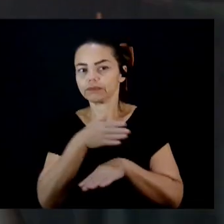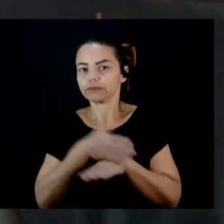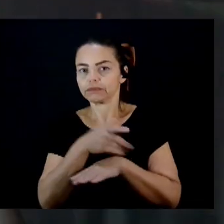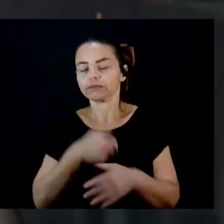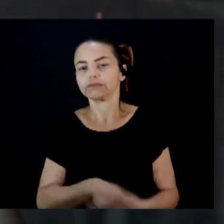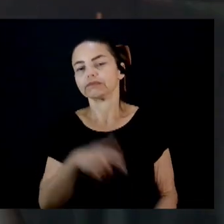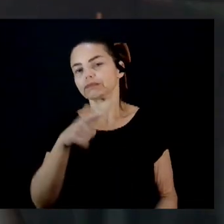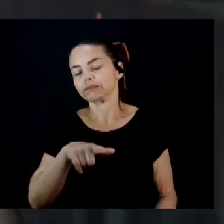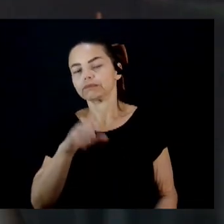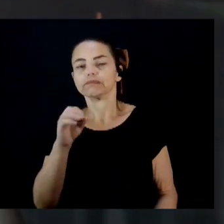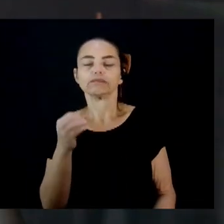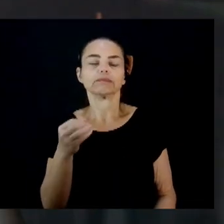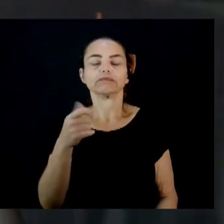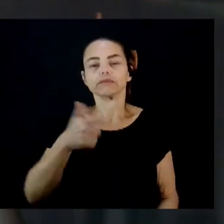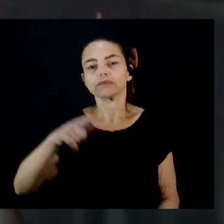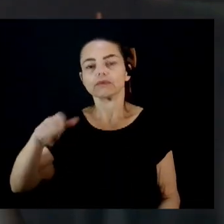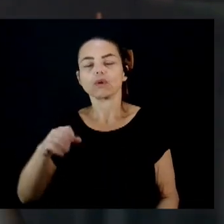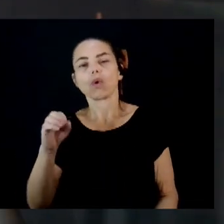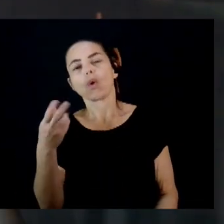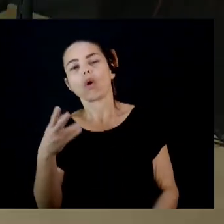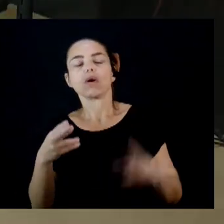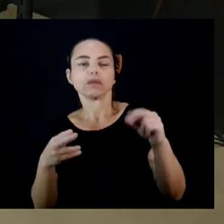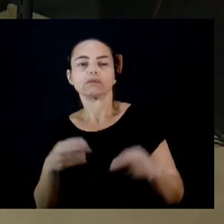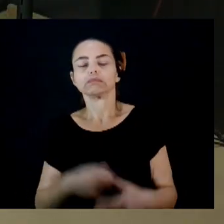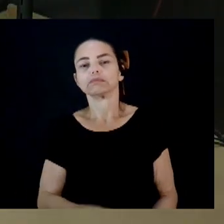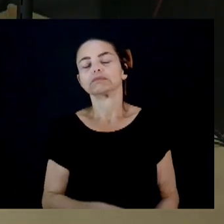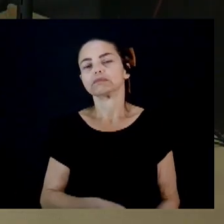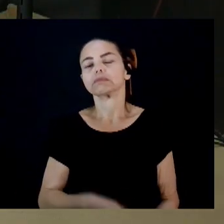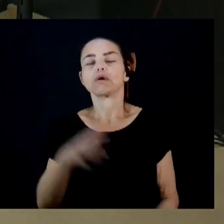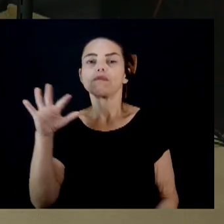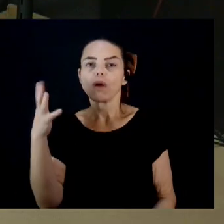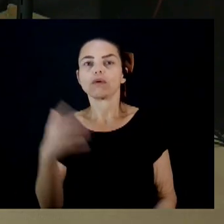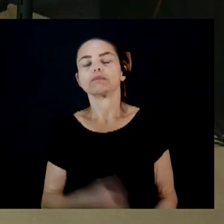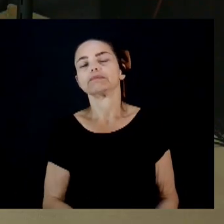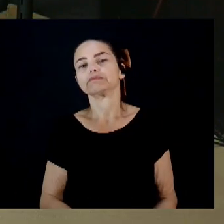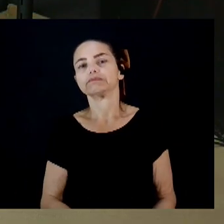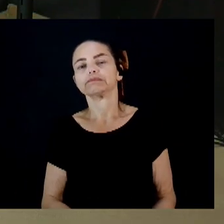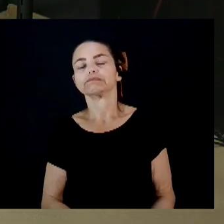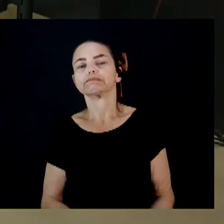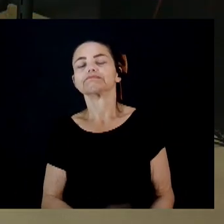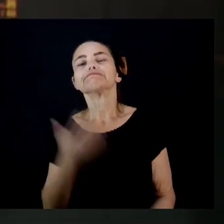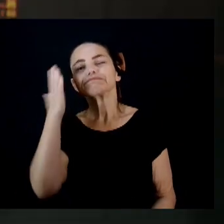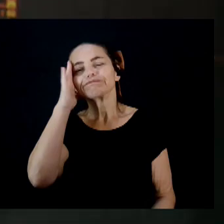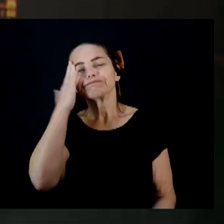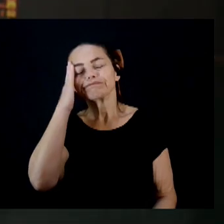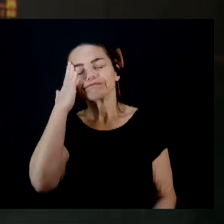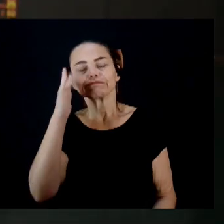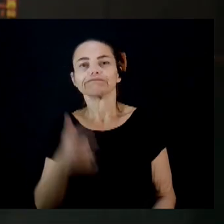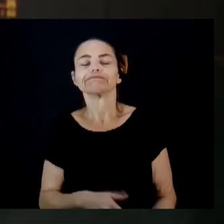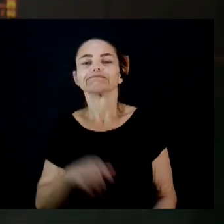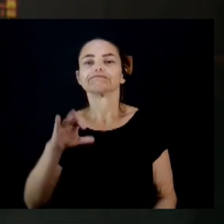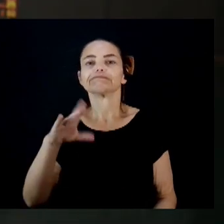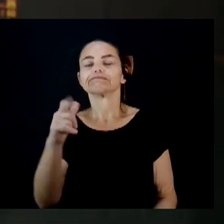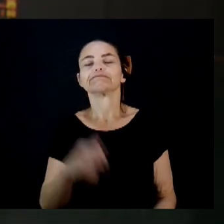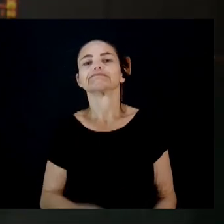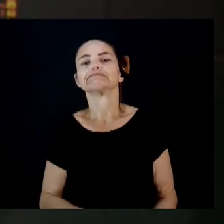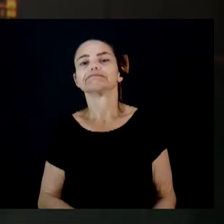ou não, né? Sim. Que ela vai acontecer, independente. Não tem como. Entendi. Agora vocês falaram, inclusive, dessa questão